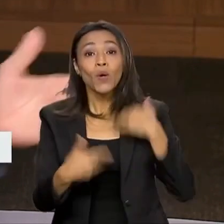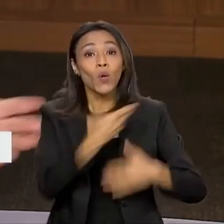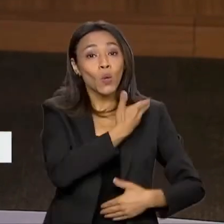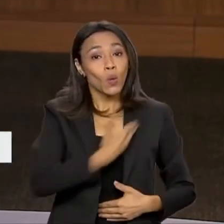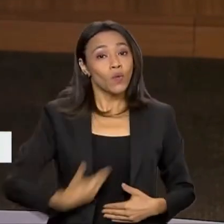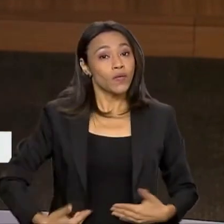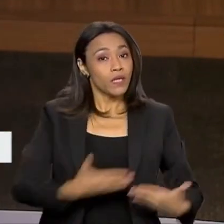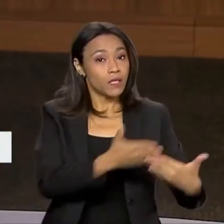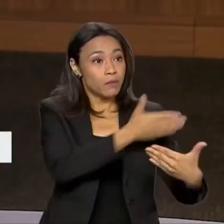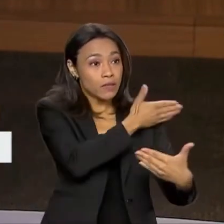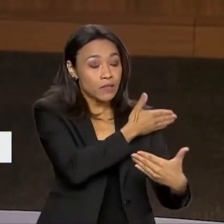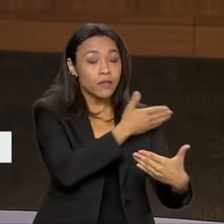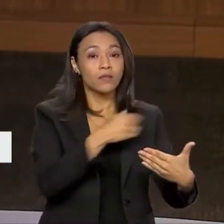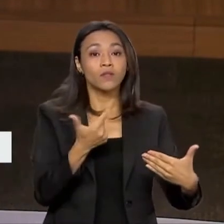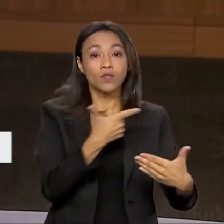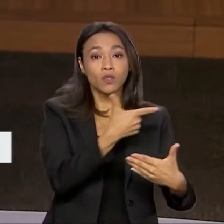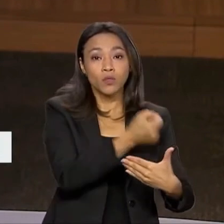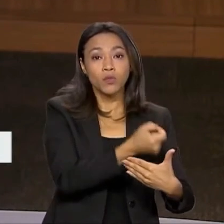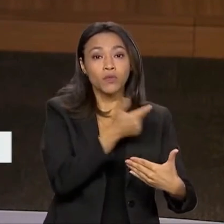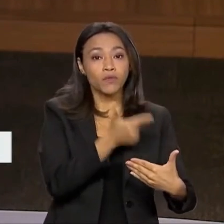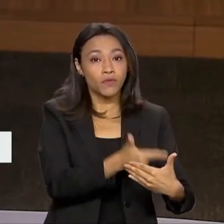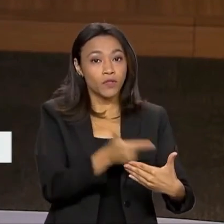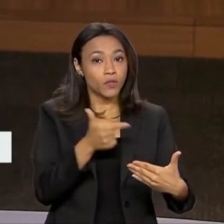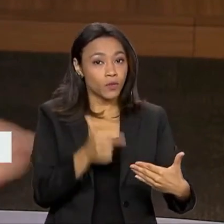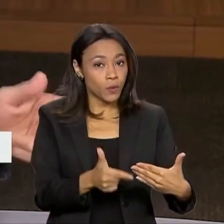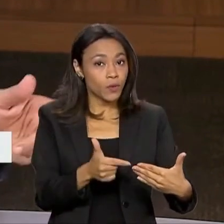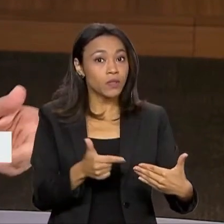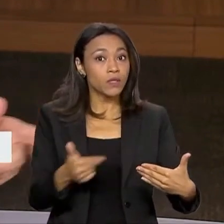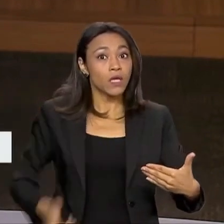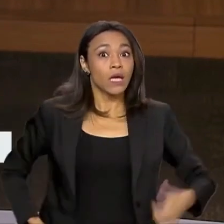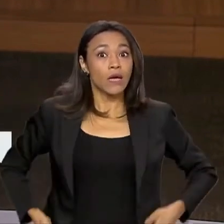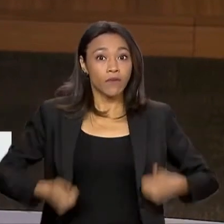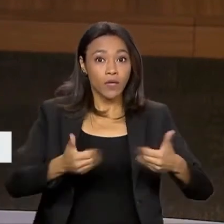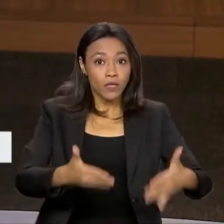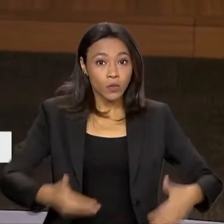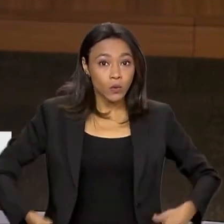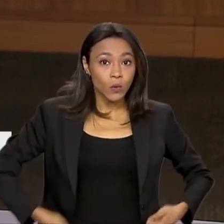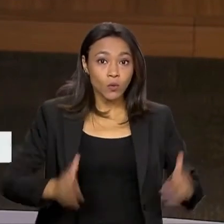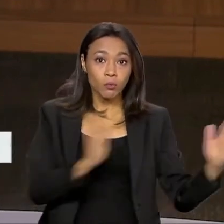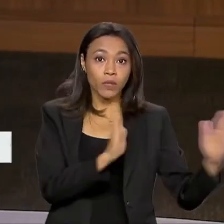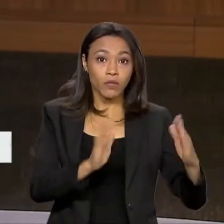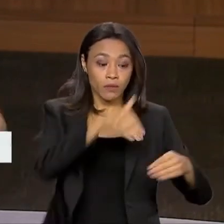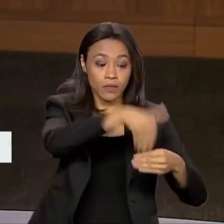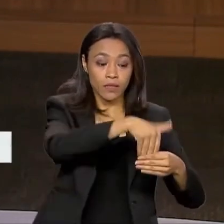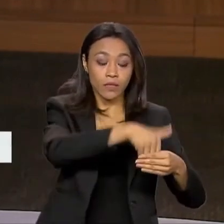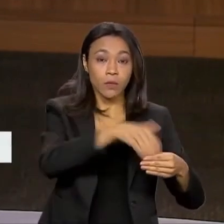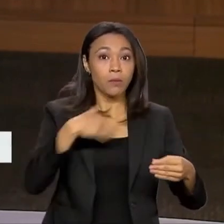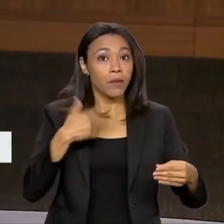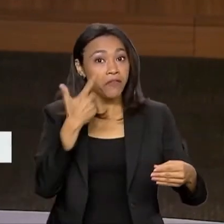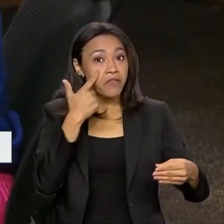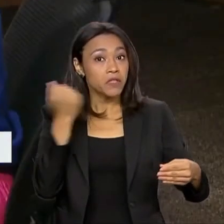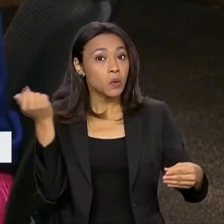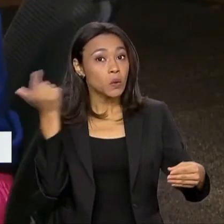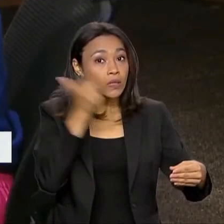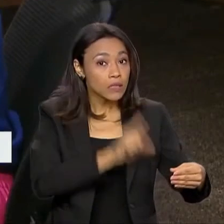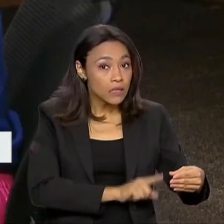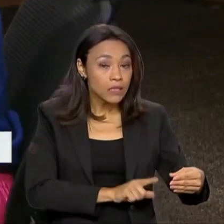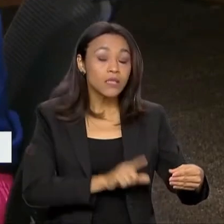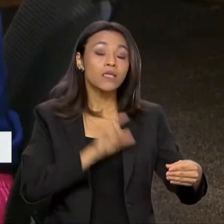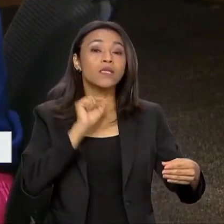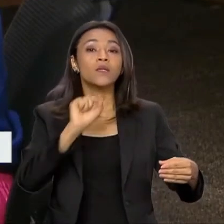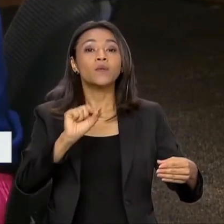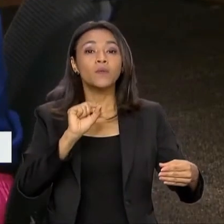anterior sobretudo em 2022 durante a eleição começou a gastar um dinheiro a rodo para ver se revertia o